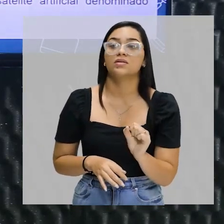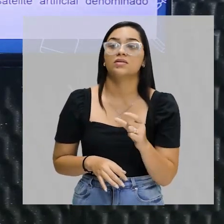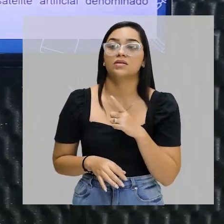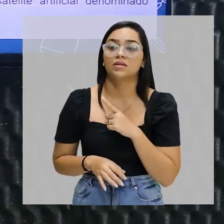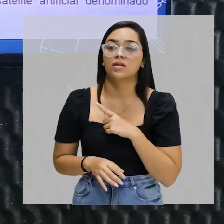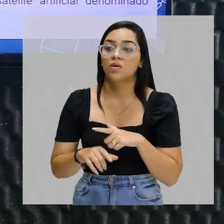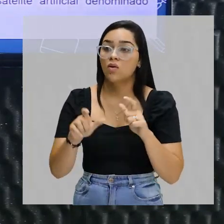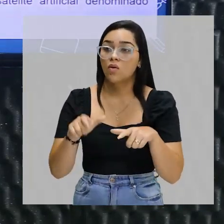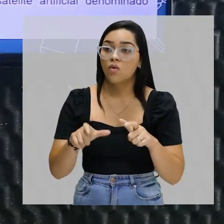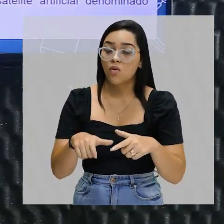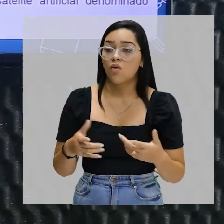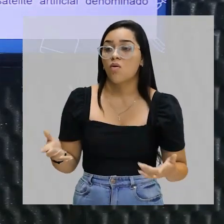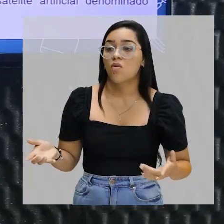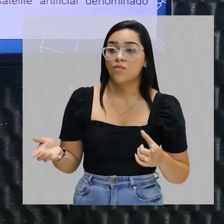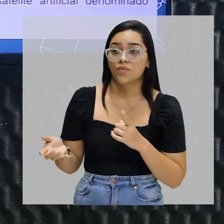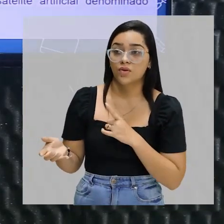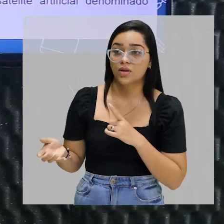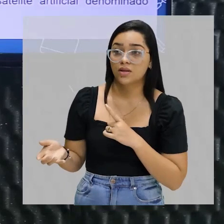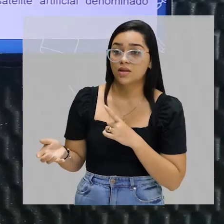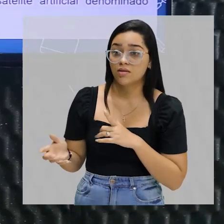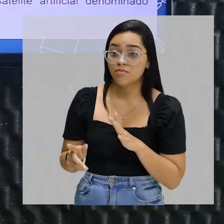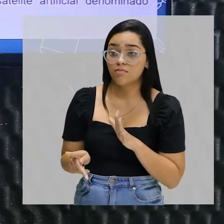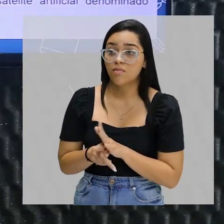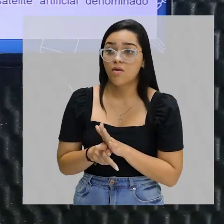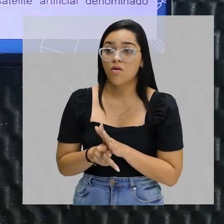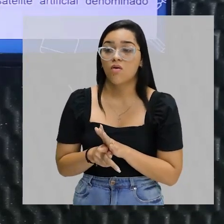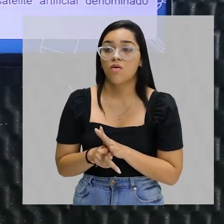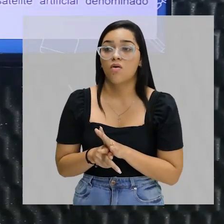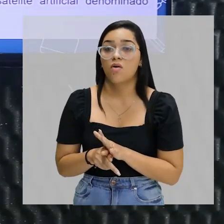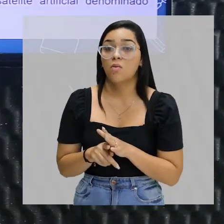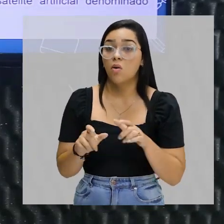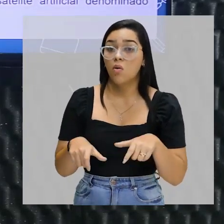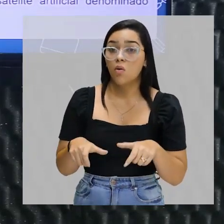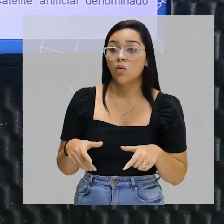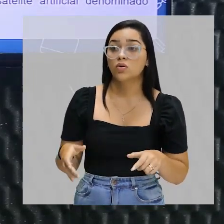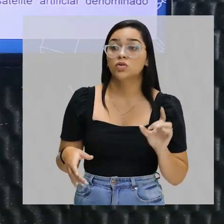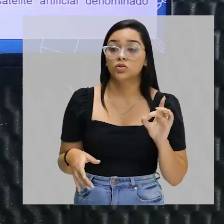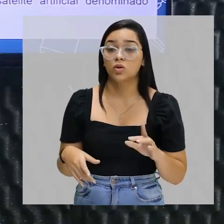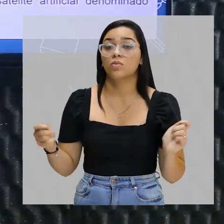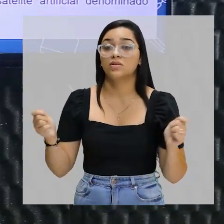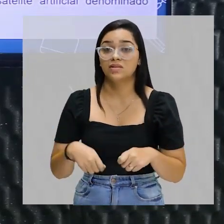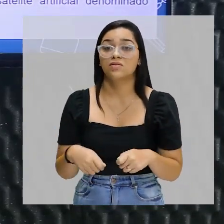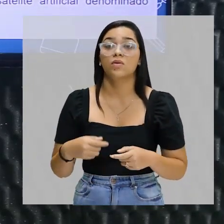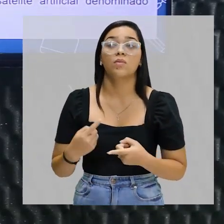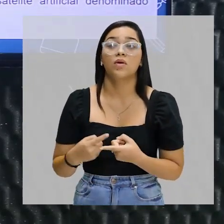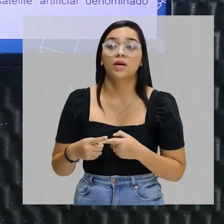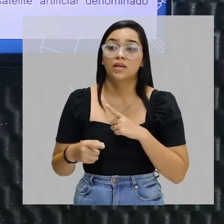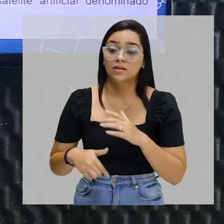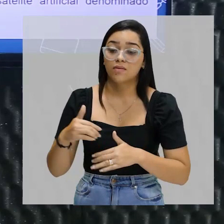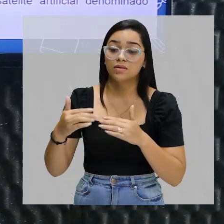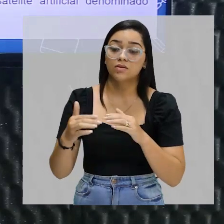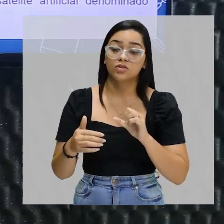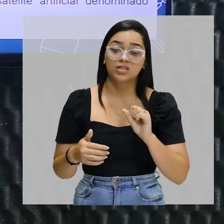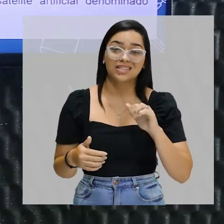te dá posicionamento em nível em nível específico né de latitude longitude só é possível graças a essa evolução